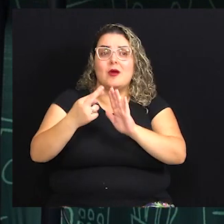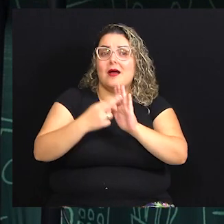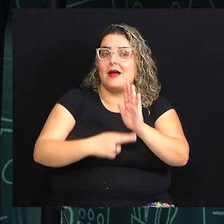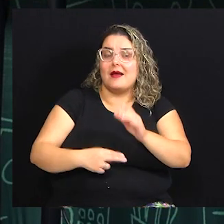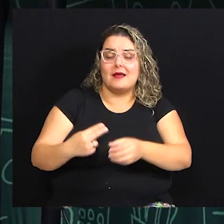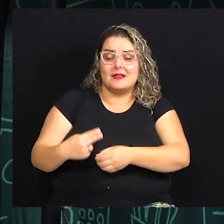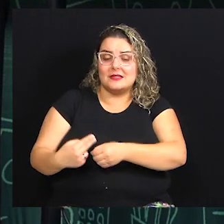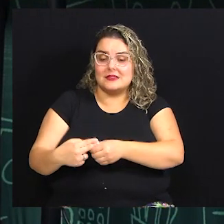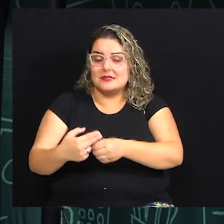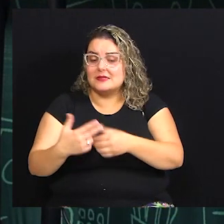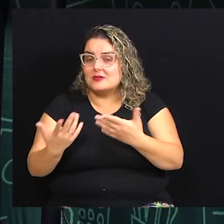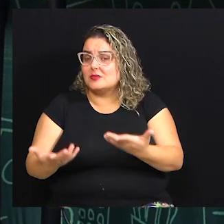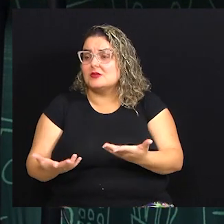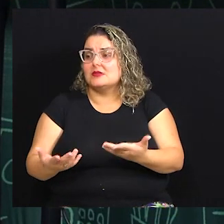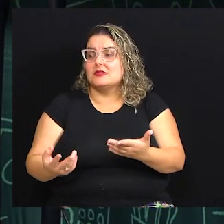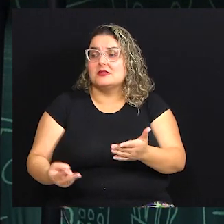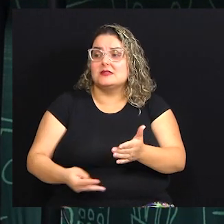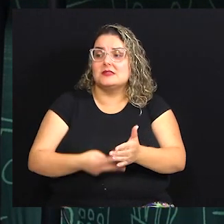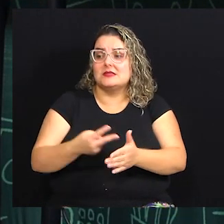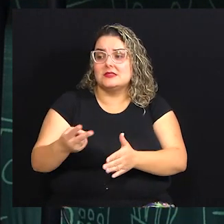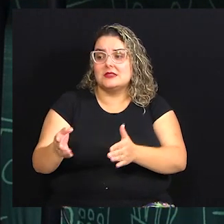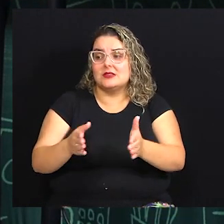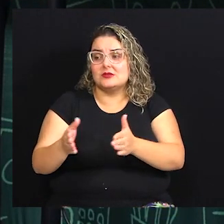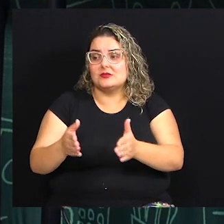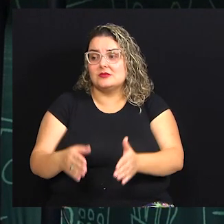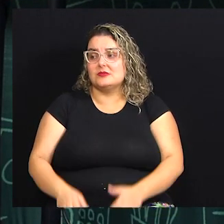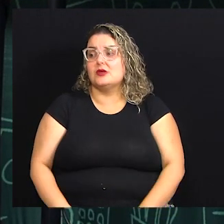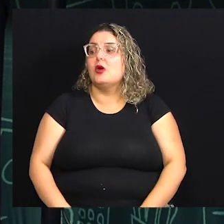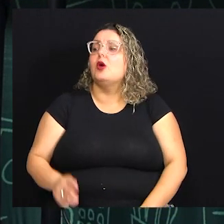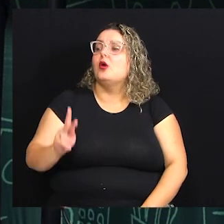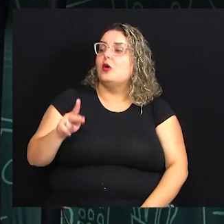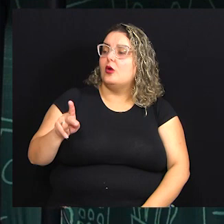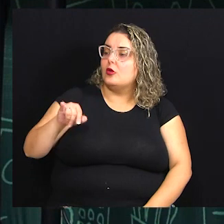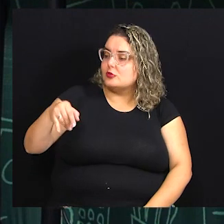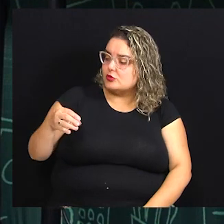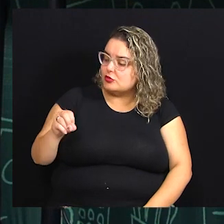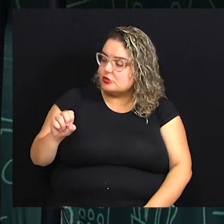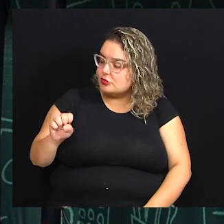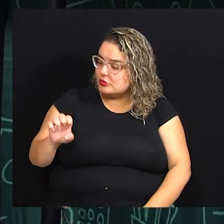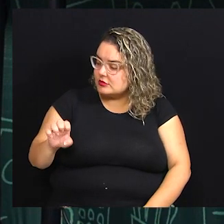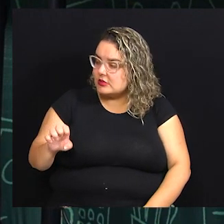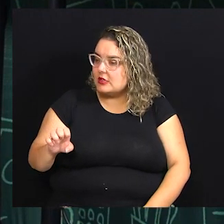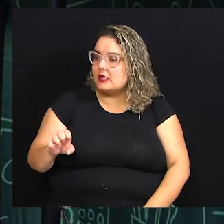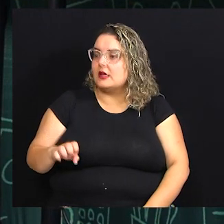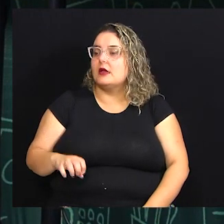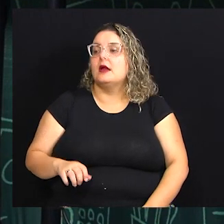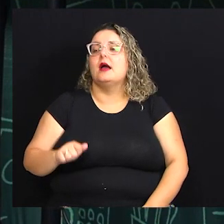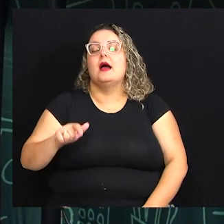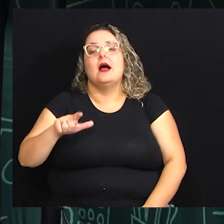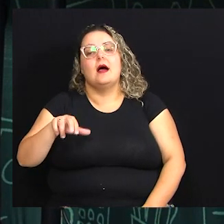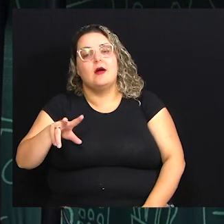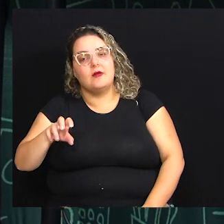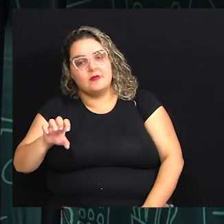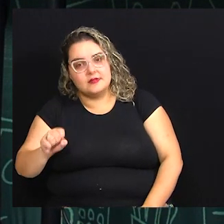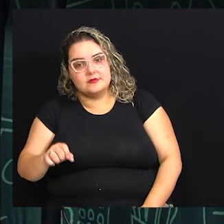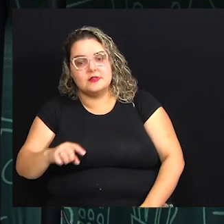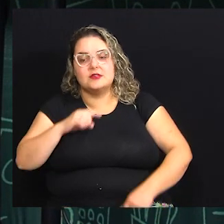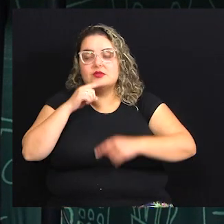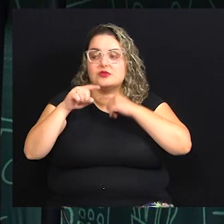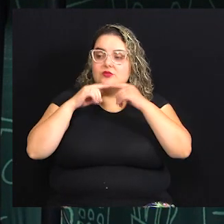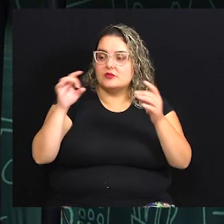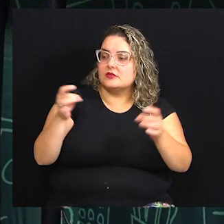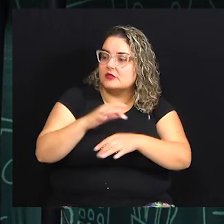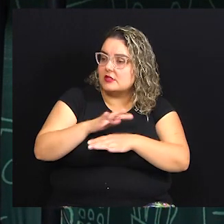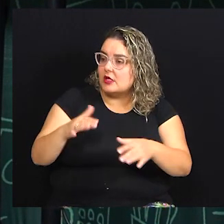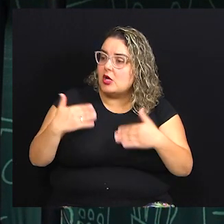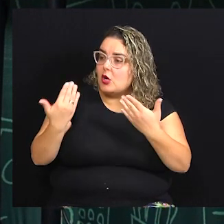da Unicamp, não é? Segunda fase e tal. Está aqui o professor José Alves para tirar todas as nossas dúvidas.